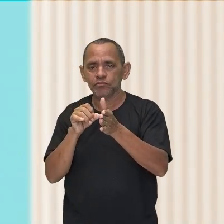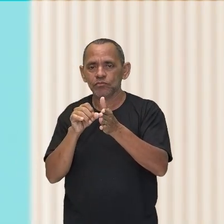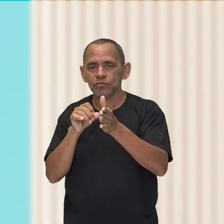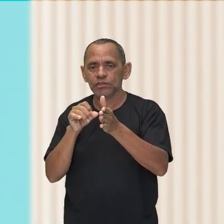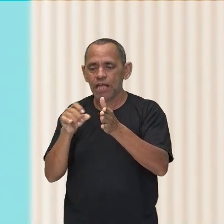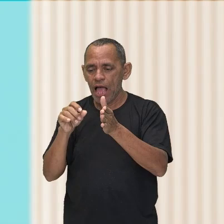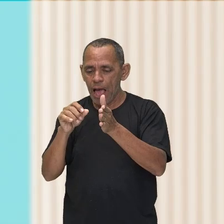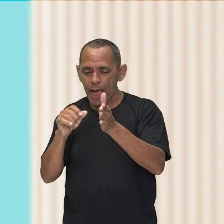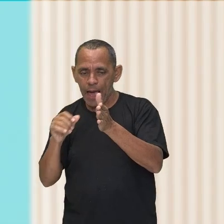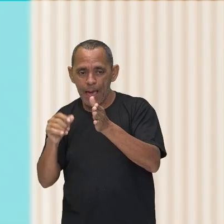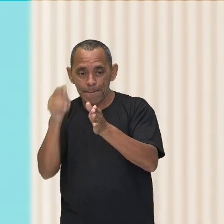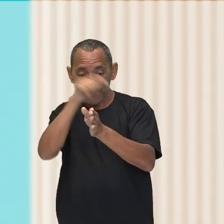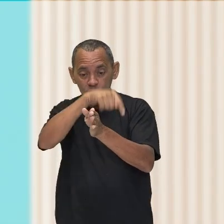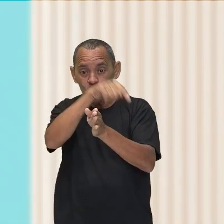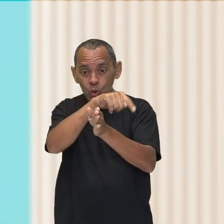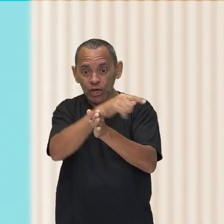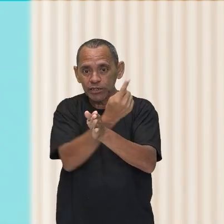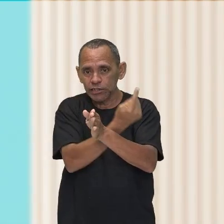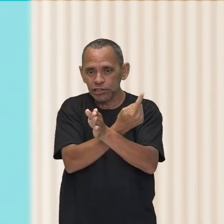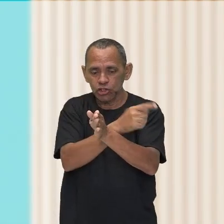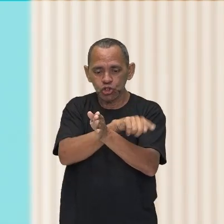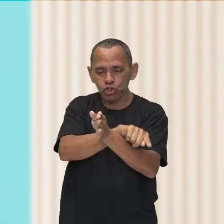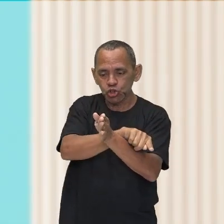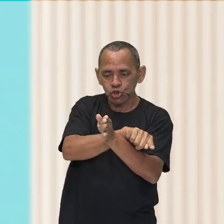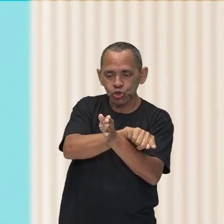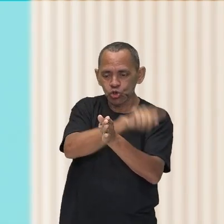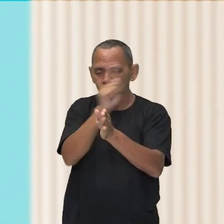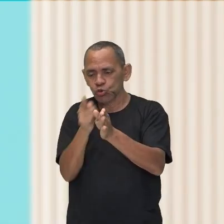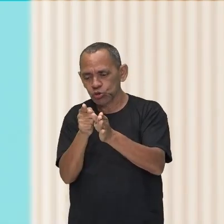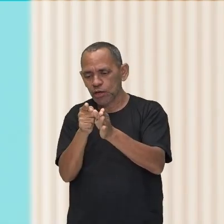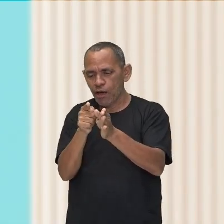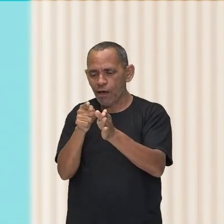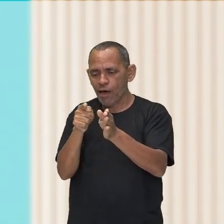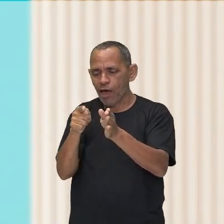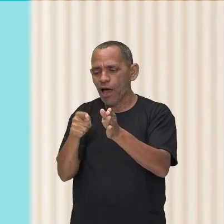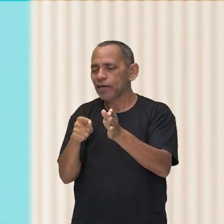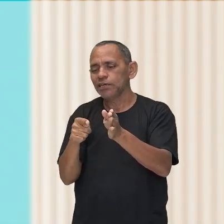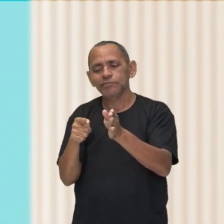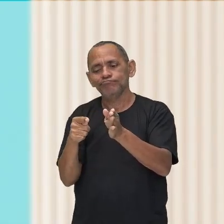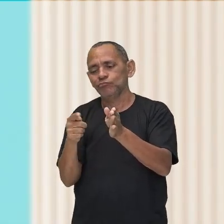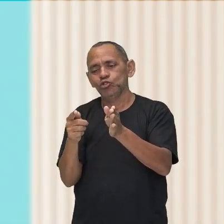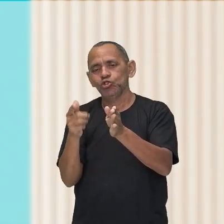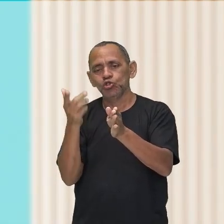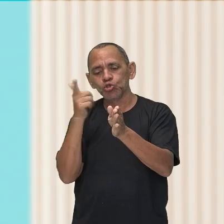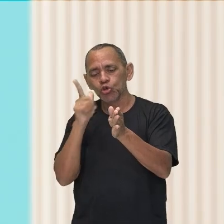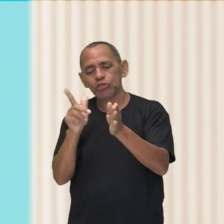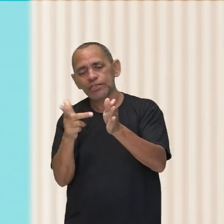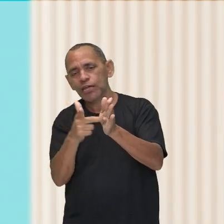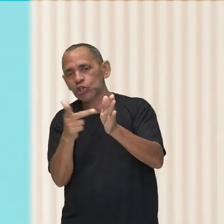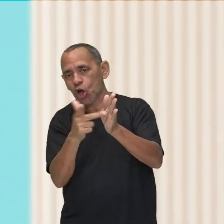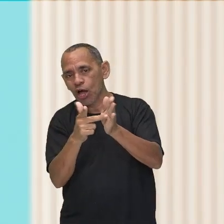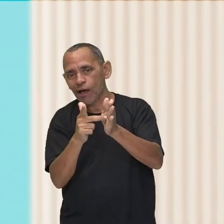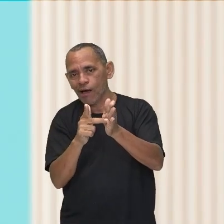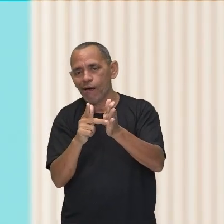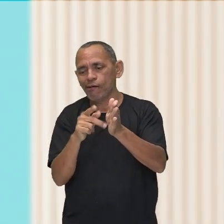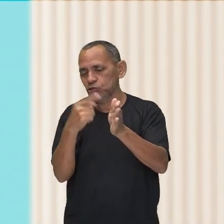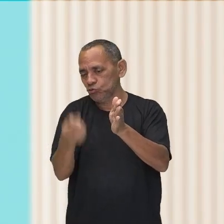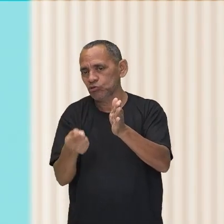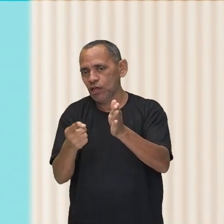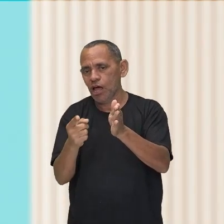defendendo chuta e a bola não toca no lado adversário, vai para fora, é ponto também